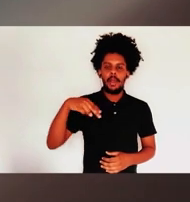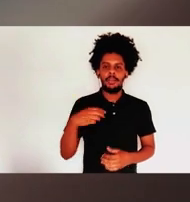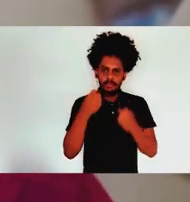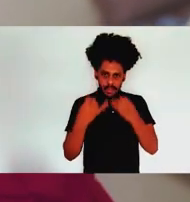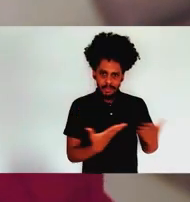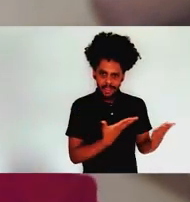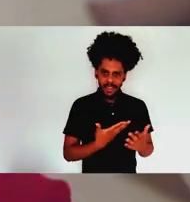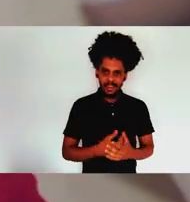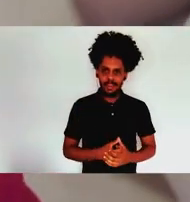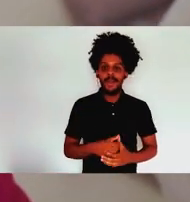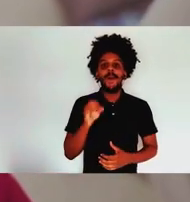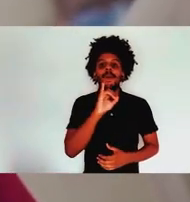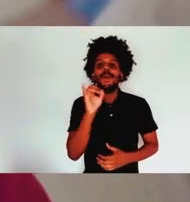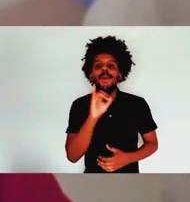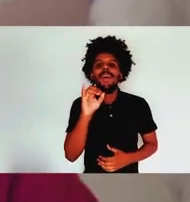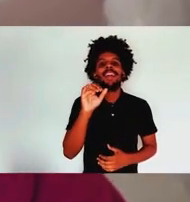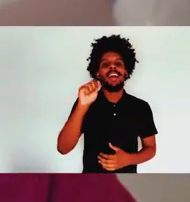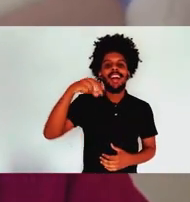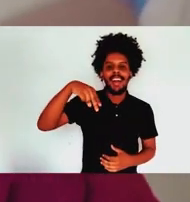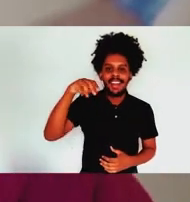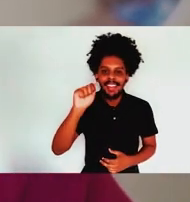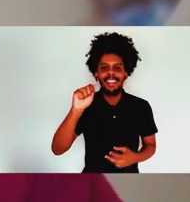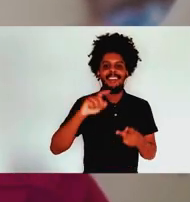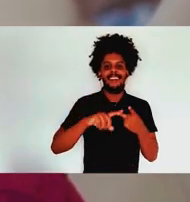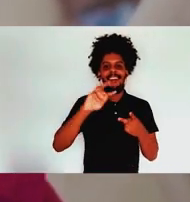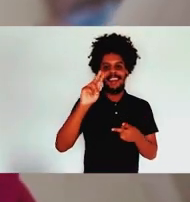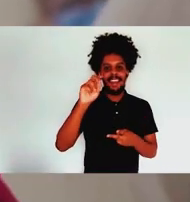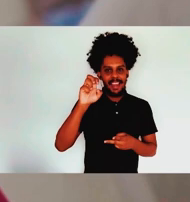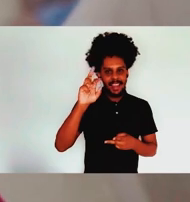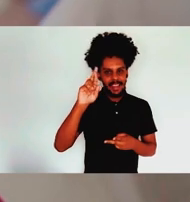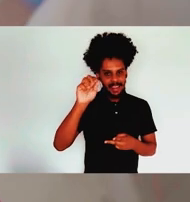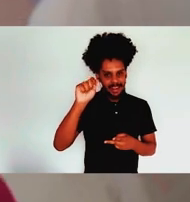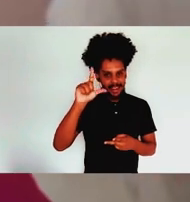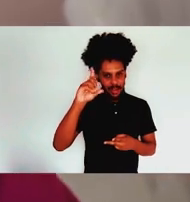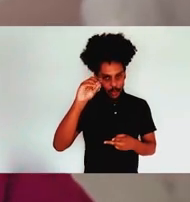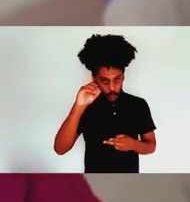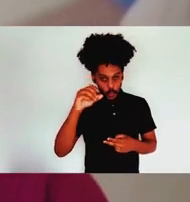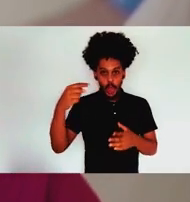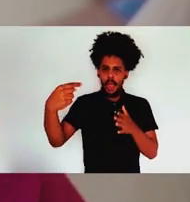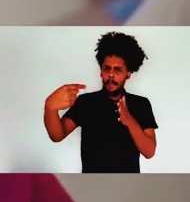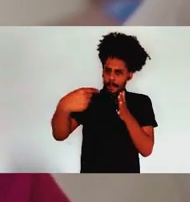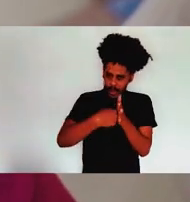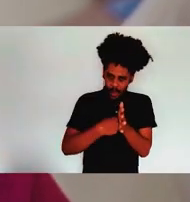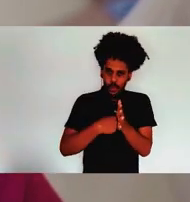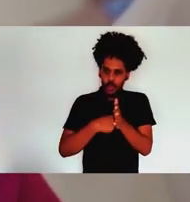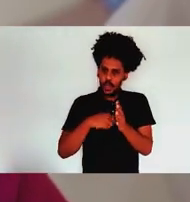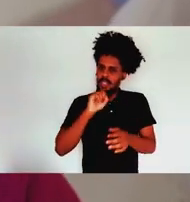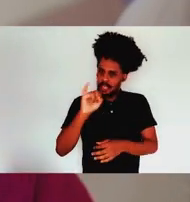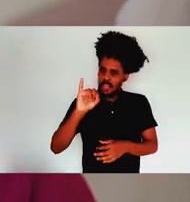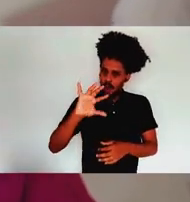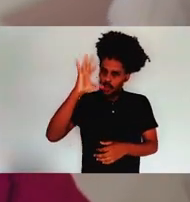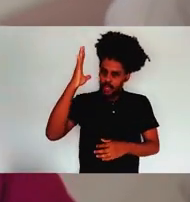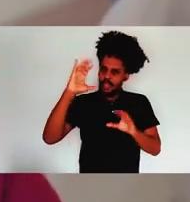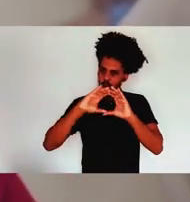ele. Oi, Ana. Oi, Heraldo. Olha só, essa pergunta que Heraldo fez é sobre a conferência de Durban, se ela